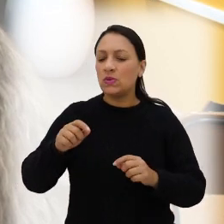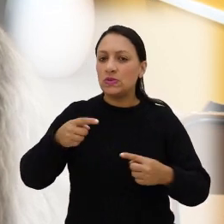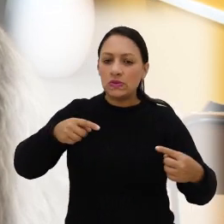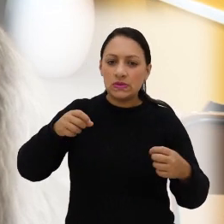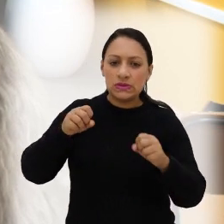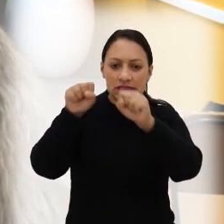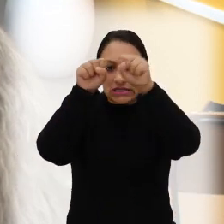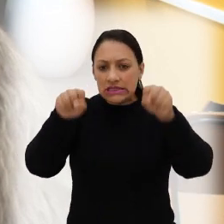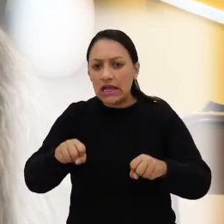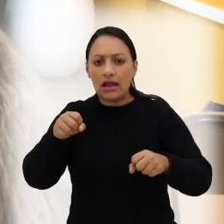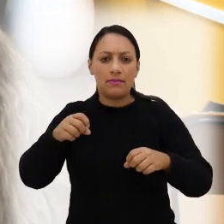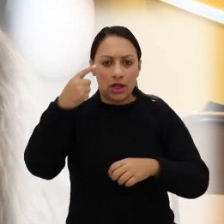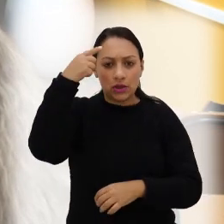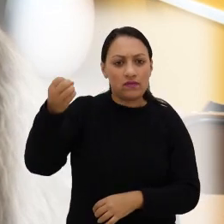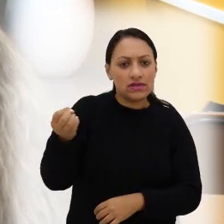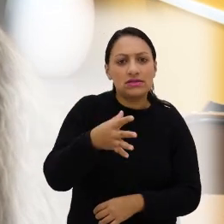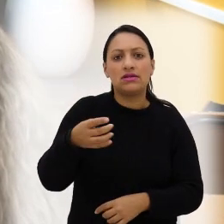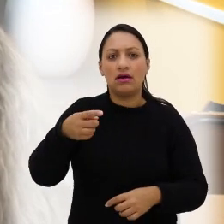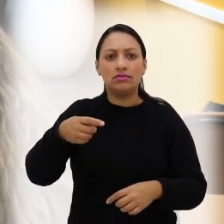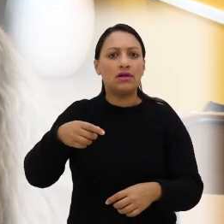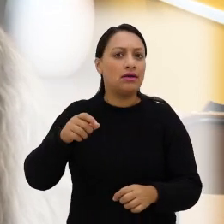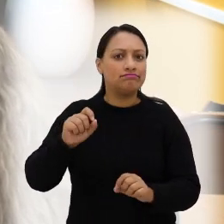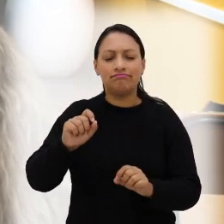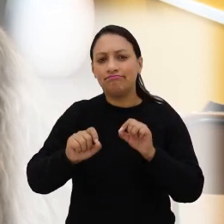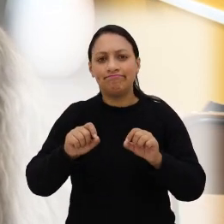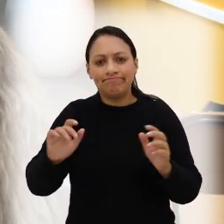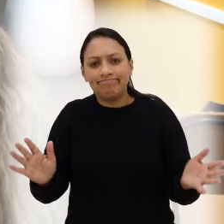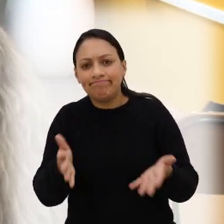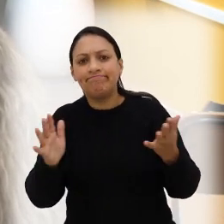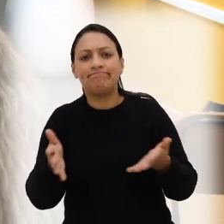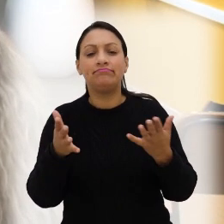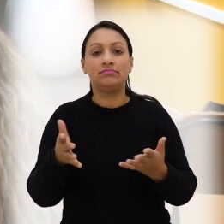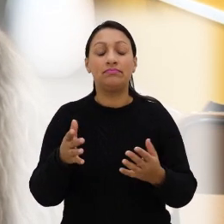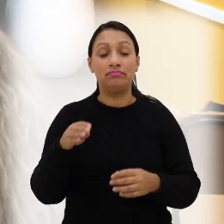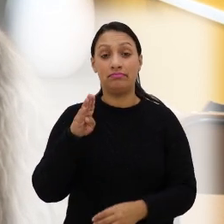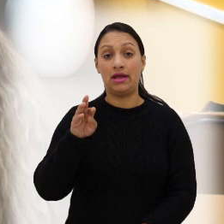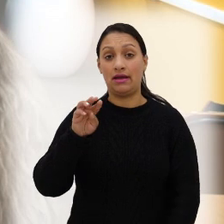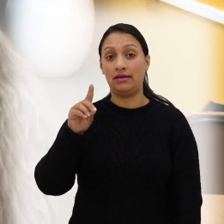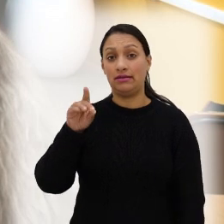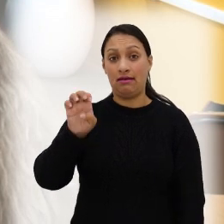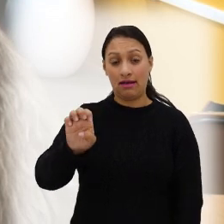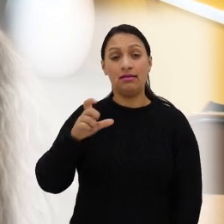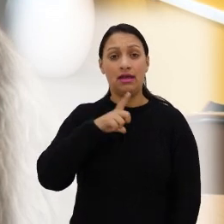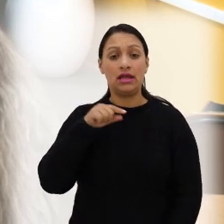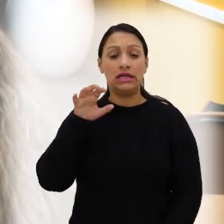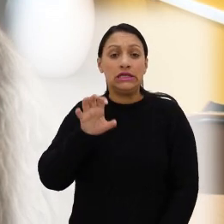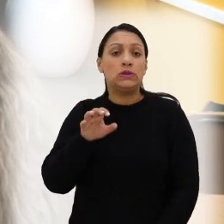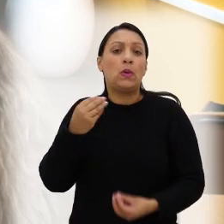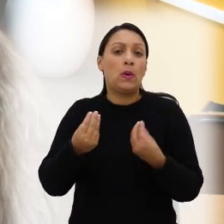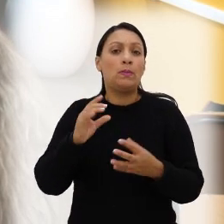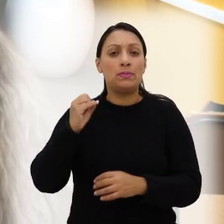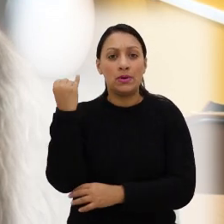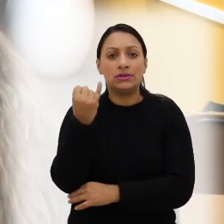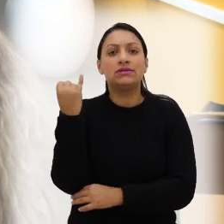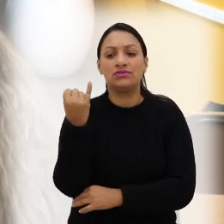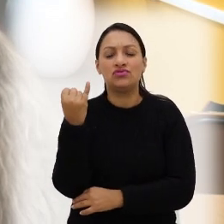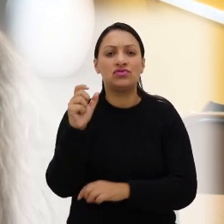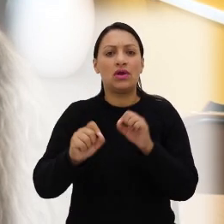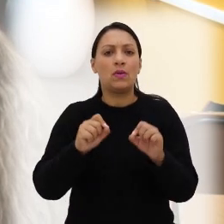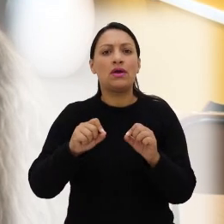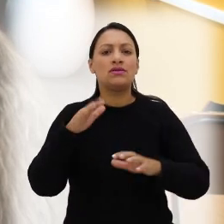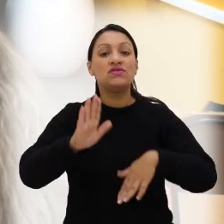é uma forma que a gente tem no BRDE, e a gente tem disso que é importante, que isso é um desenvolvimento na veia, como a gente chama, né? Porque a